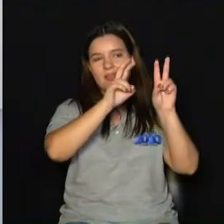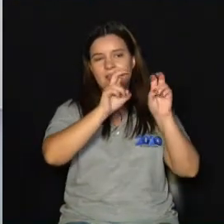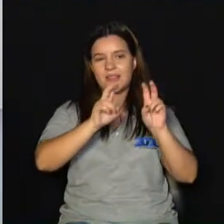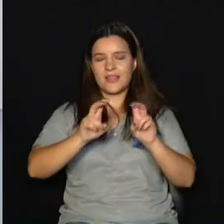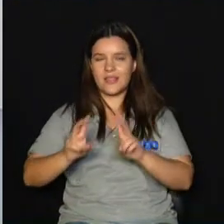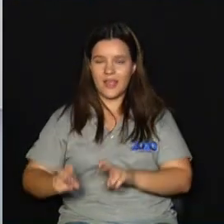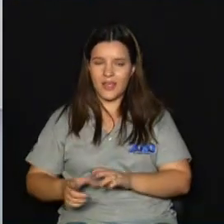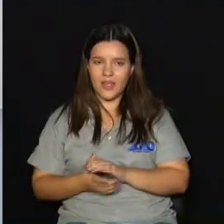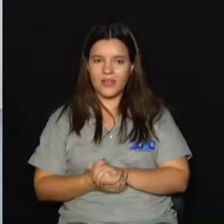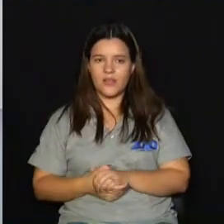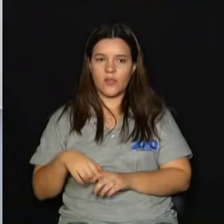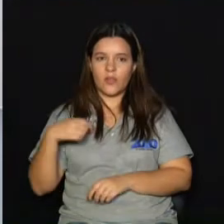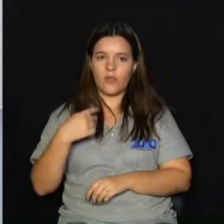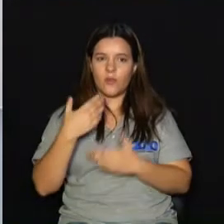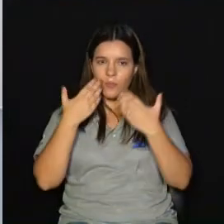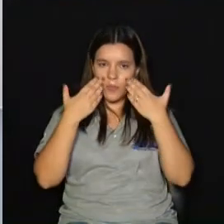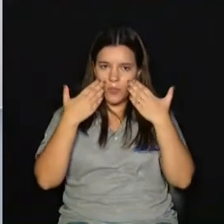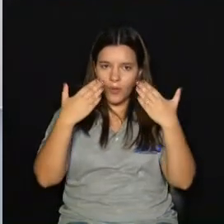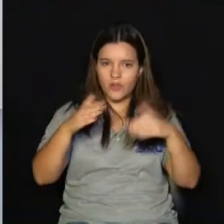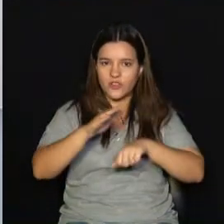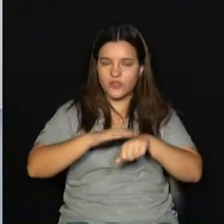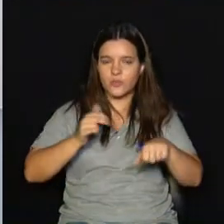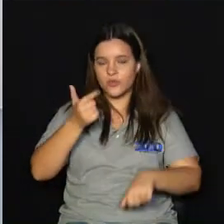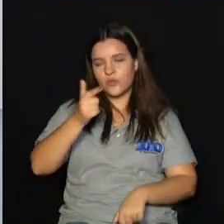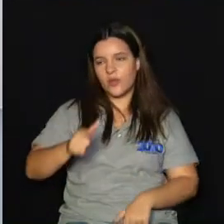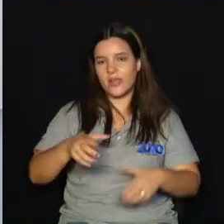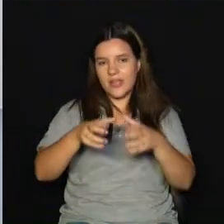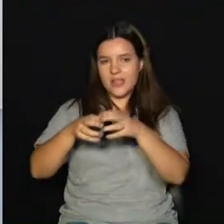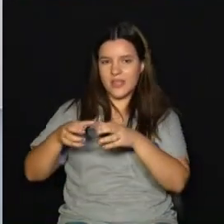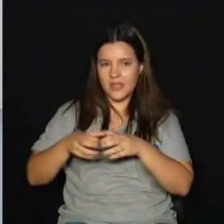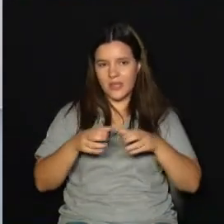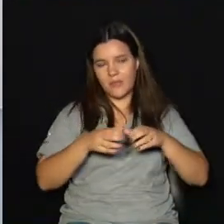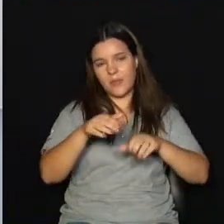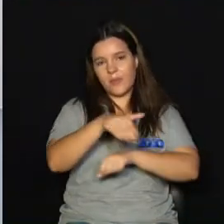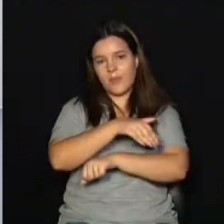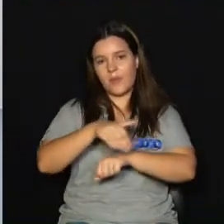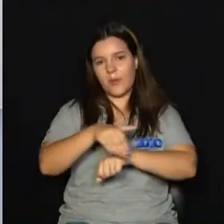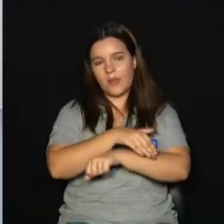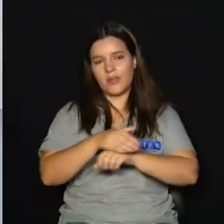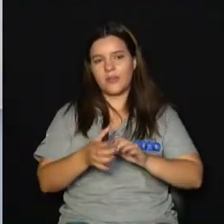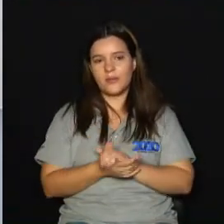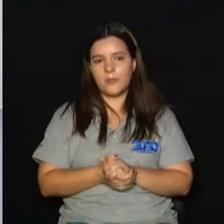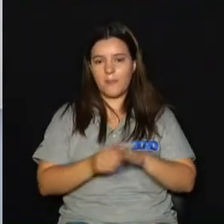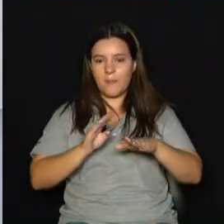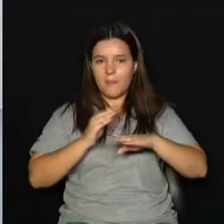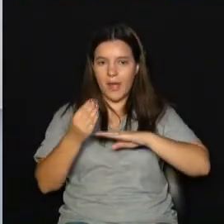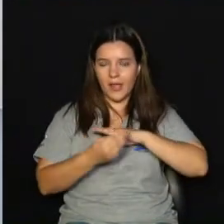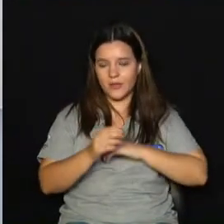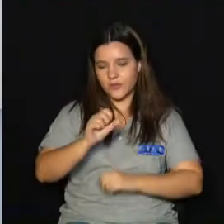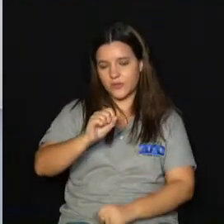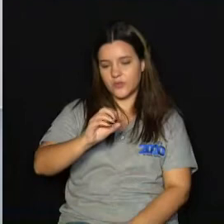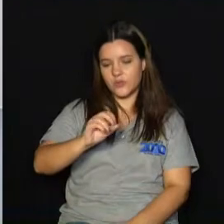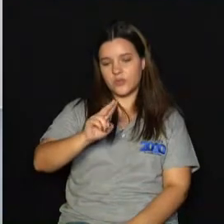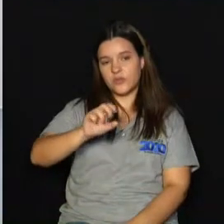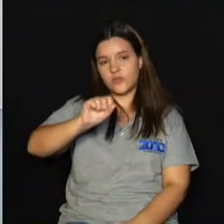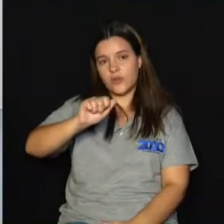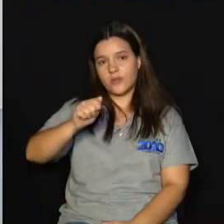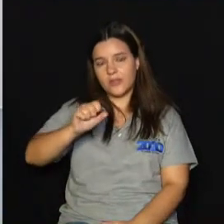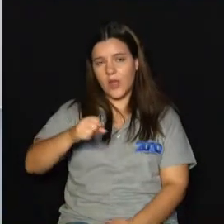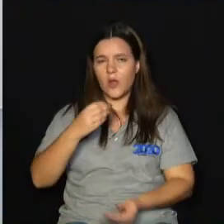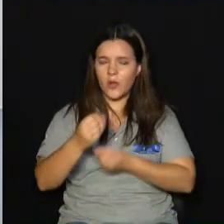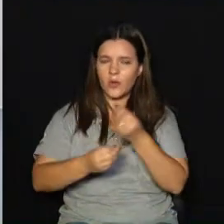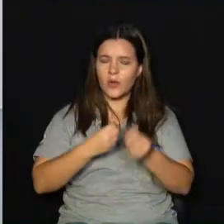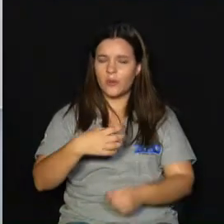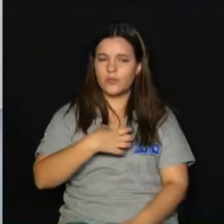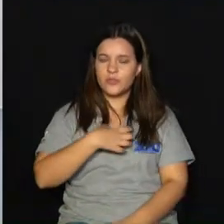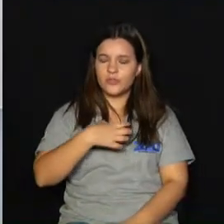gente ainda vai abordar, vou acionar novamente a nossa equipe na rua, foi no distrito de Souzas também, acompanhar como é que estava a movimentação